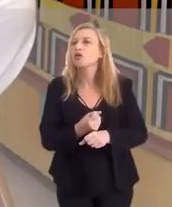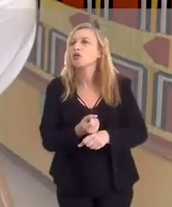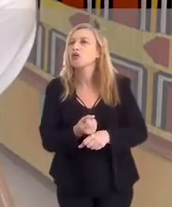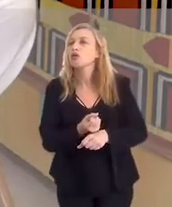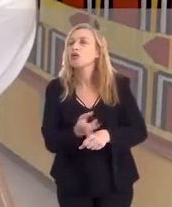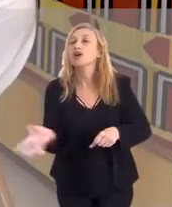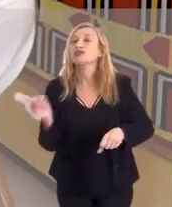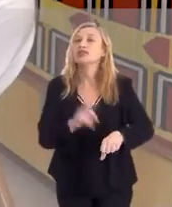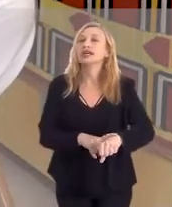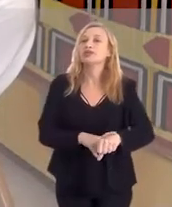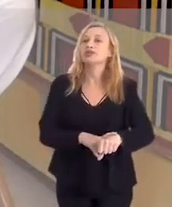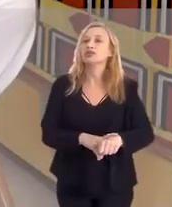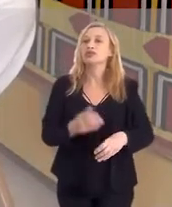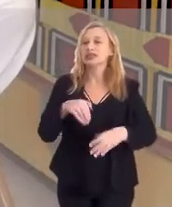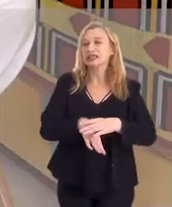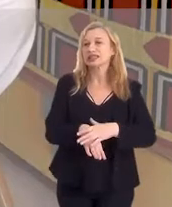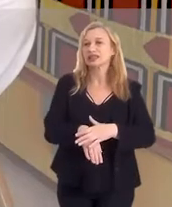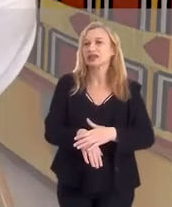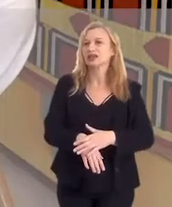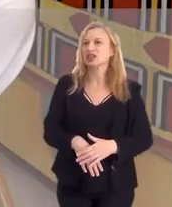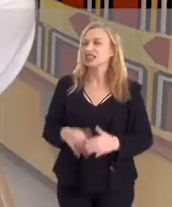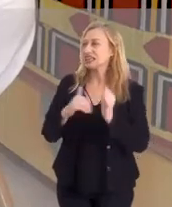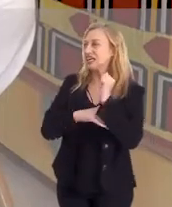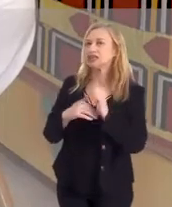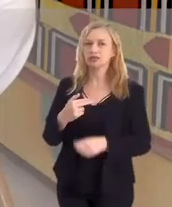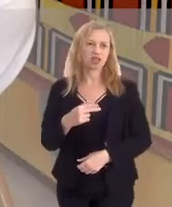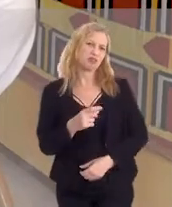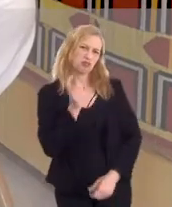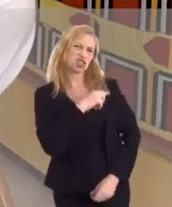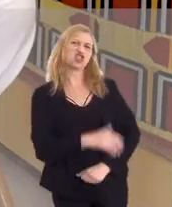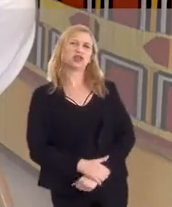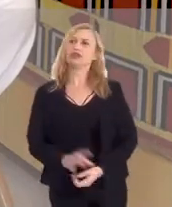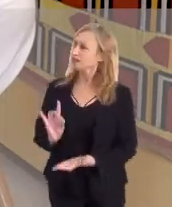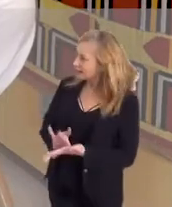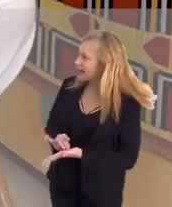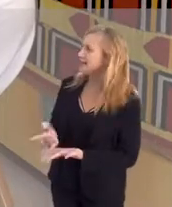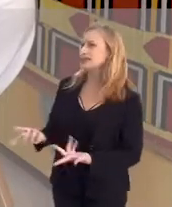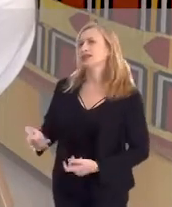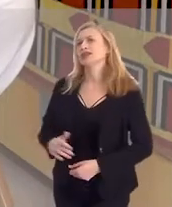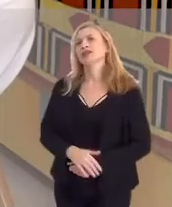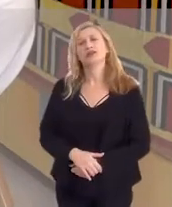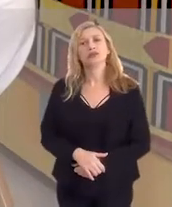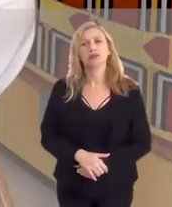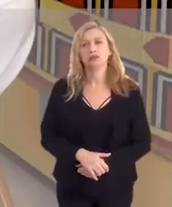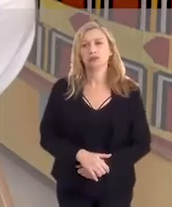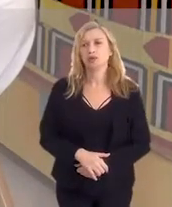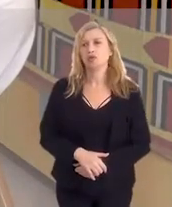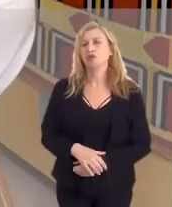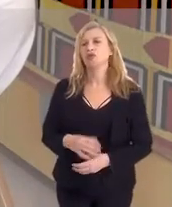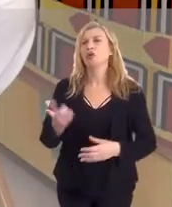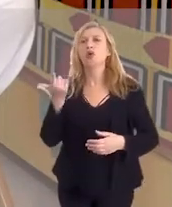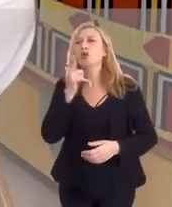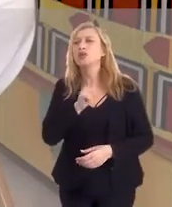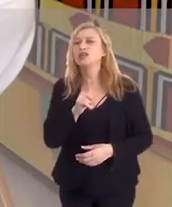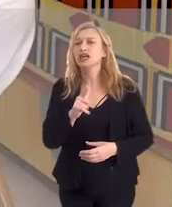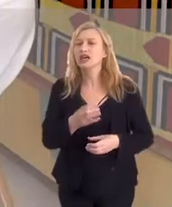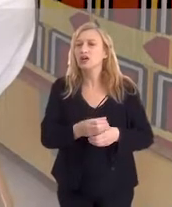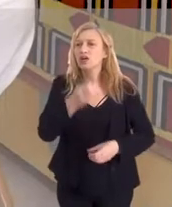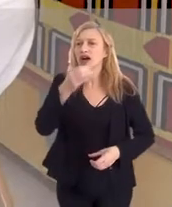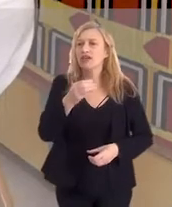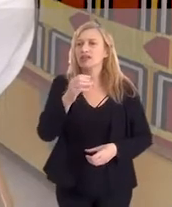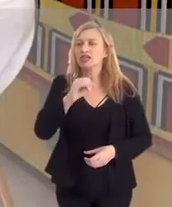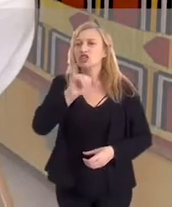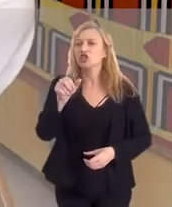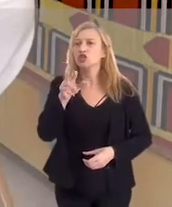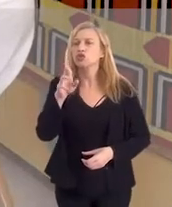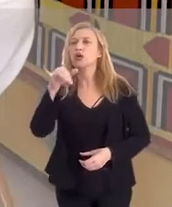fica enterrada? Aí é o segredo. Mentira. Verdade. E como você consegue uma garrafa do...